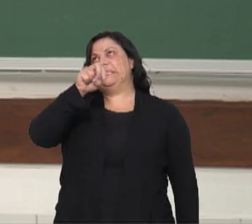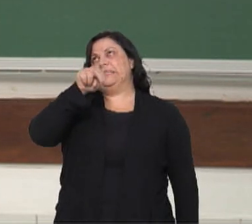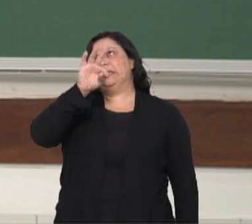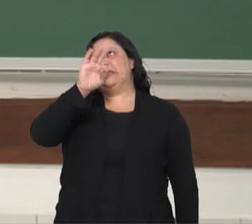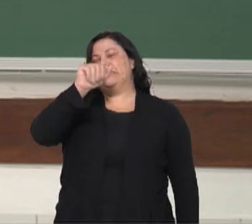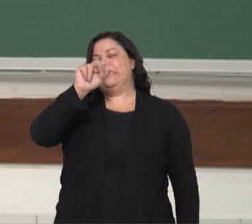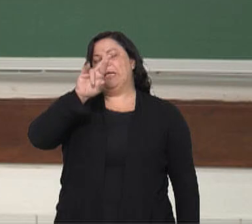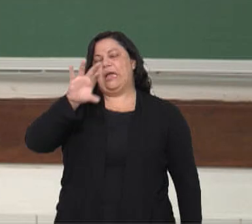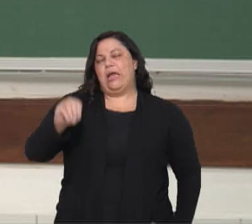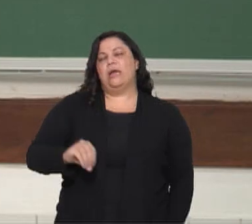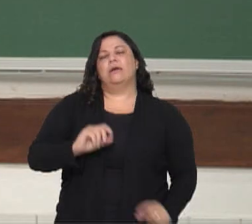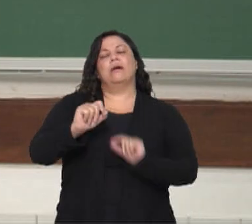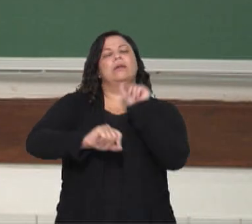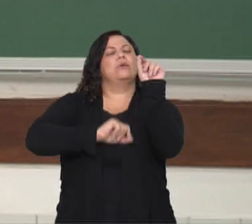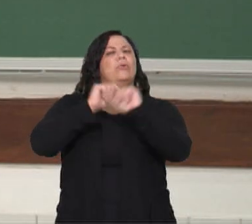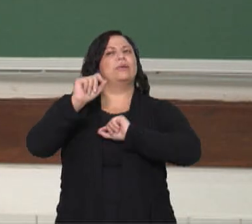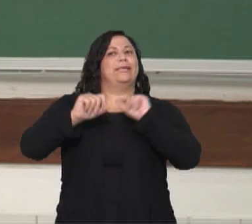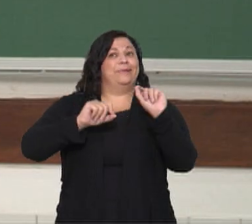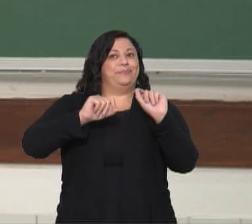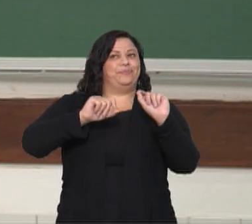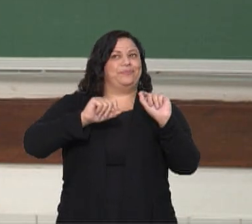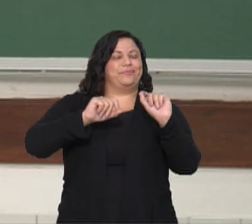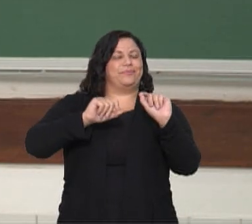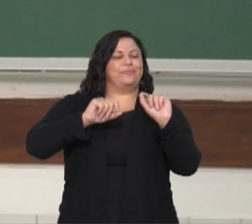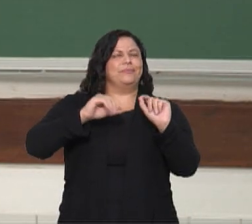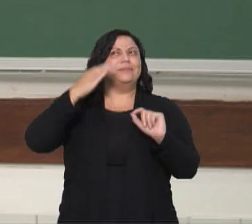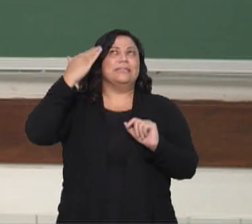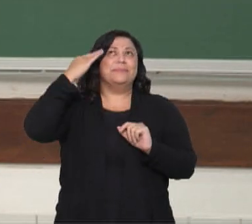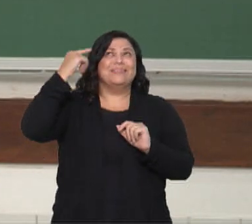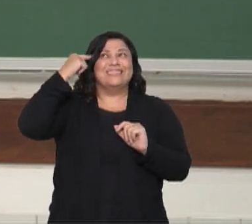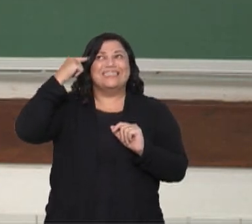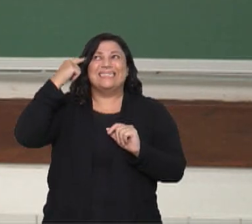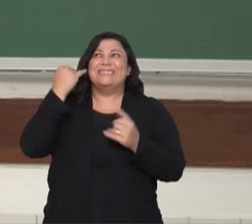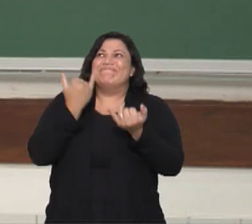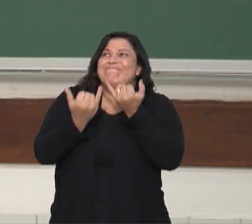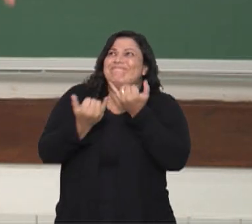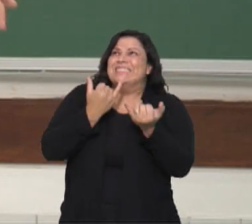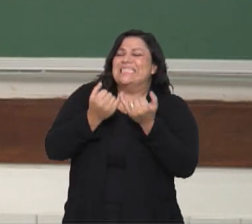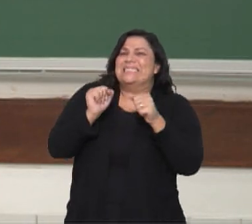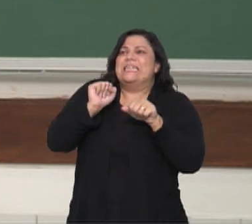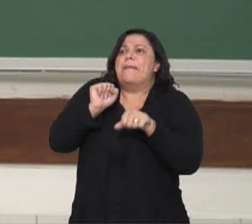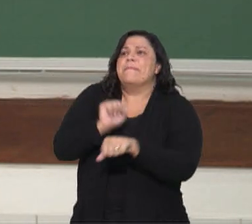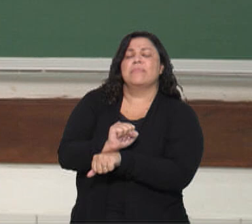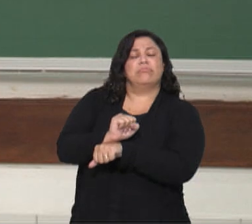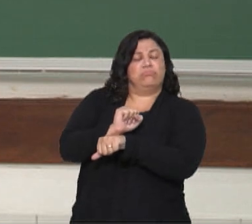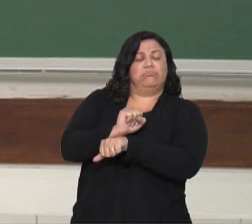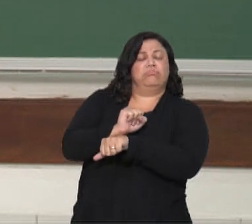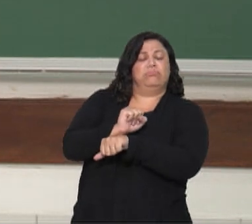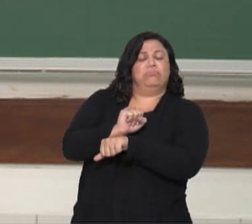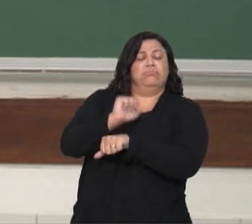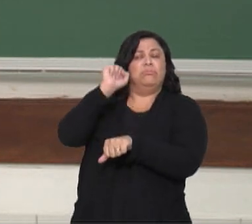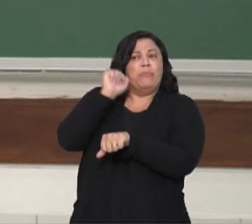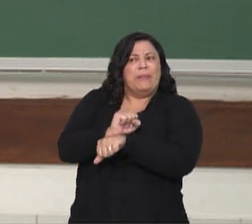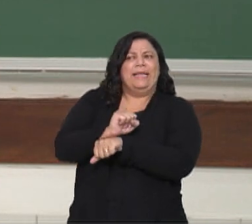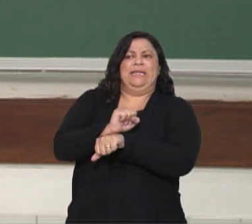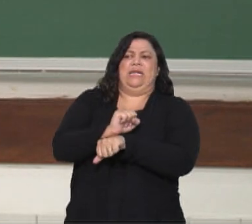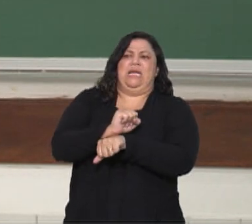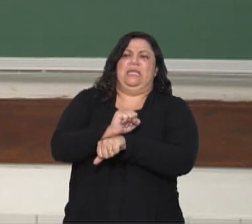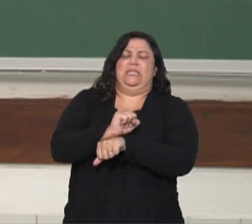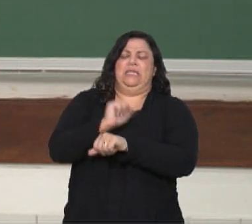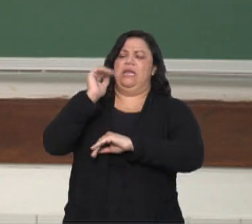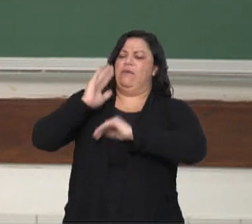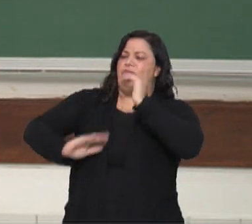duplo sentido. Para nós, se pensarmos bem, parece um pouco, né? Porque a pessoa está parada no lugar, fixada, vai construir a